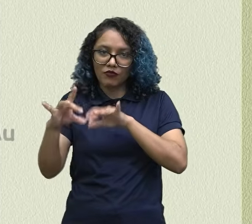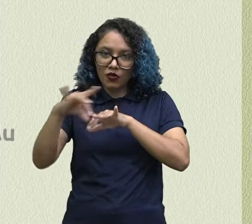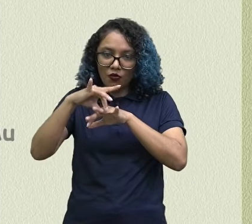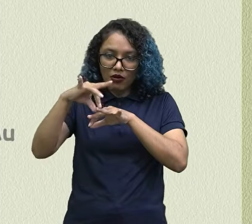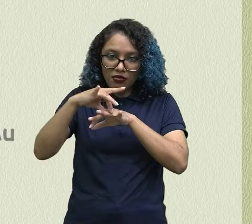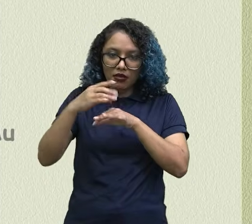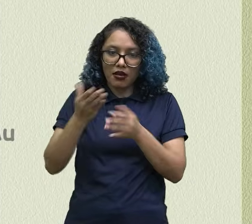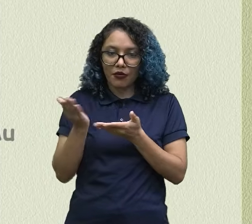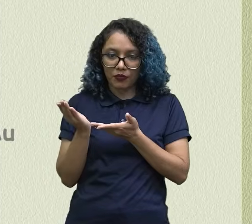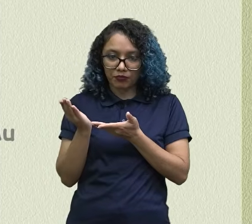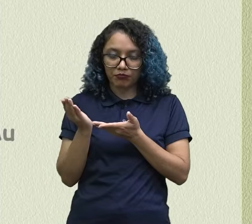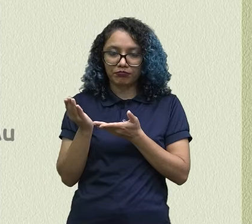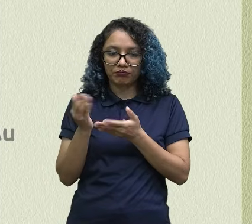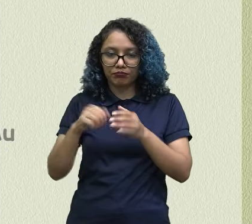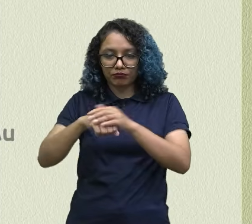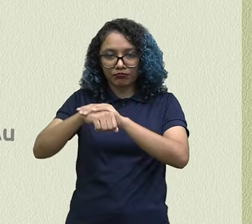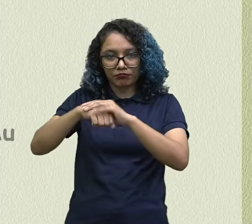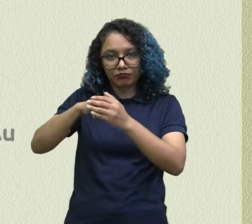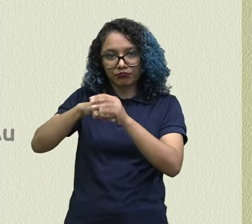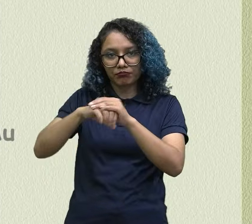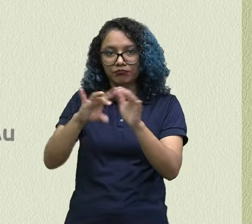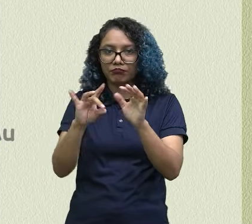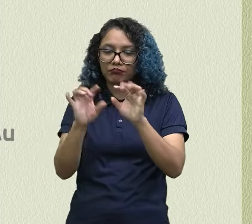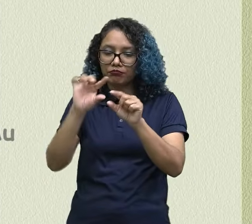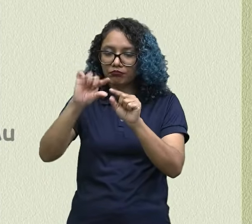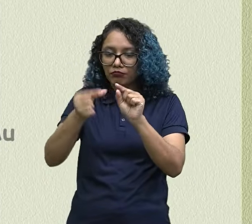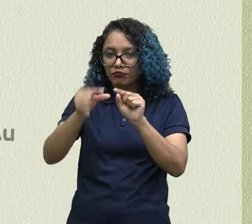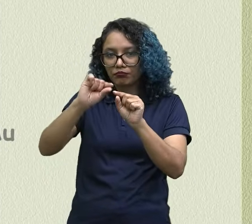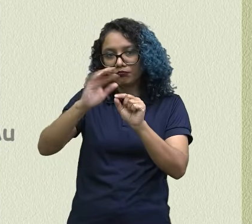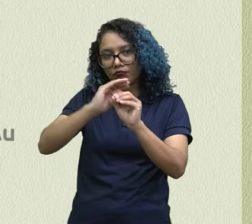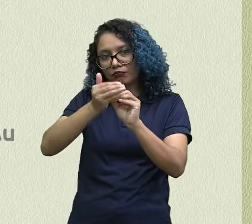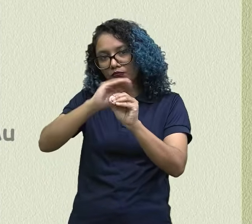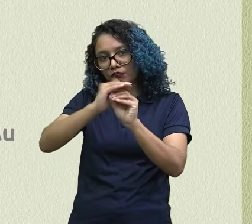redução sobre o anel, como você vê na equação.